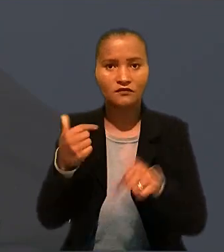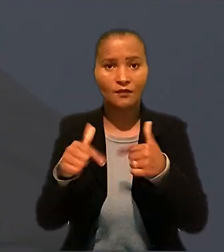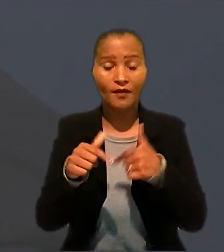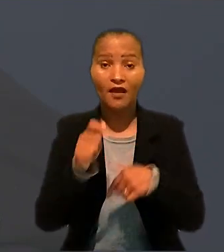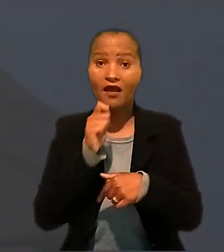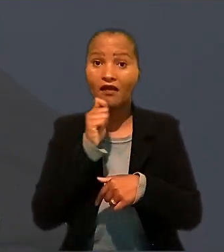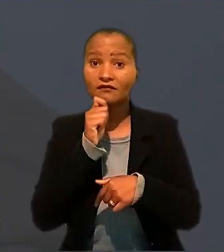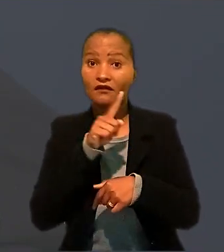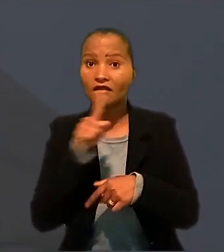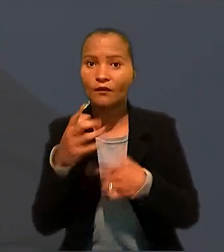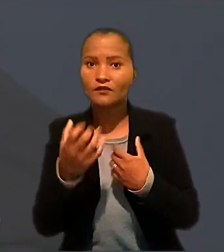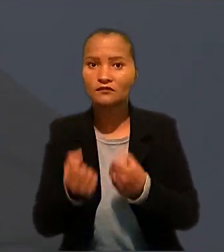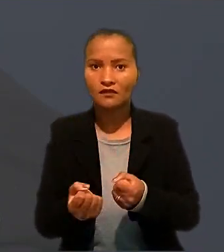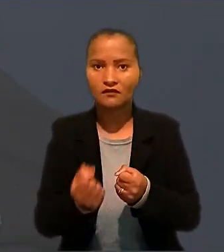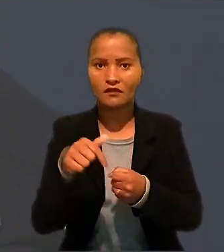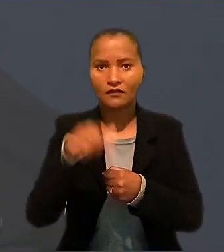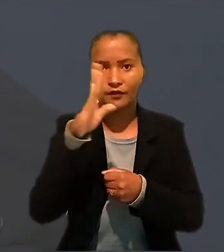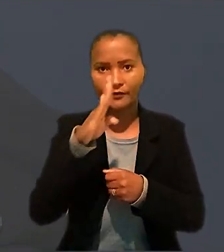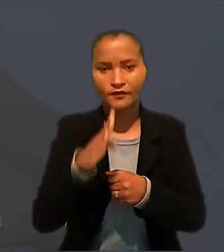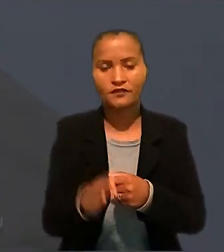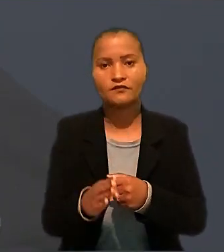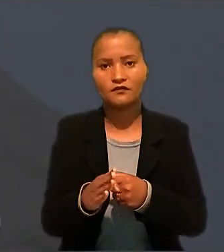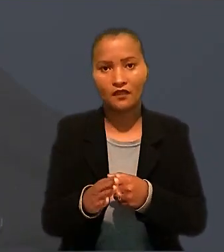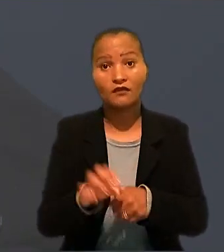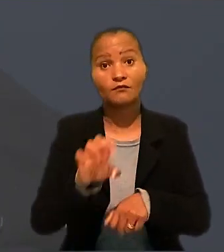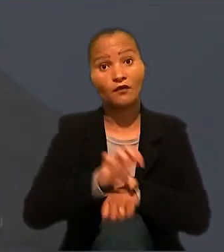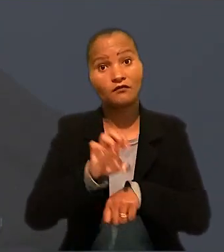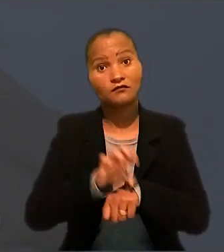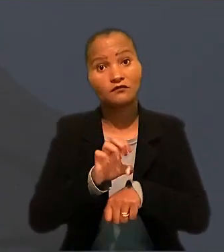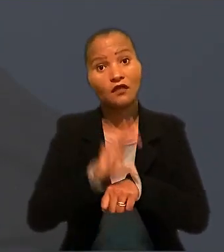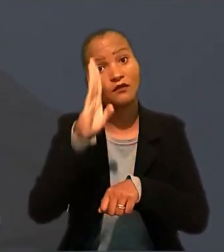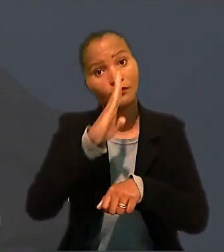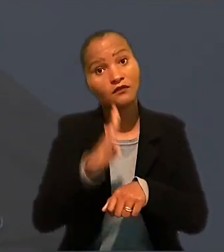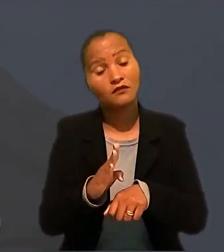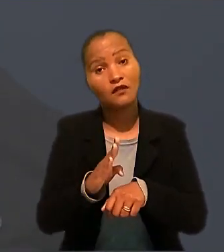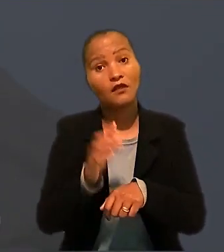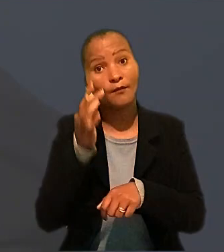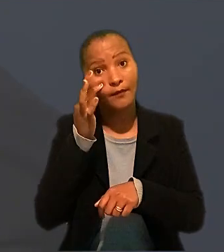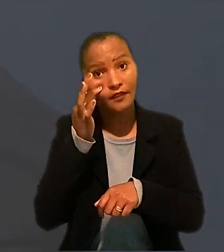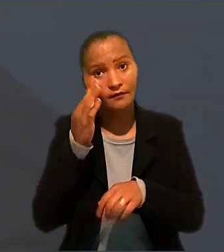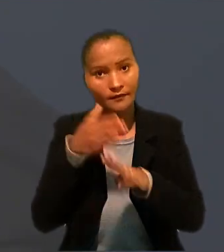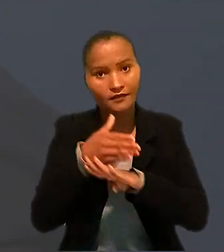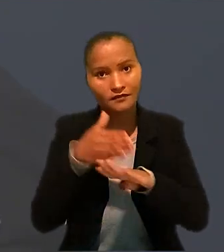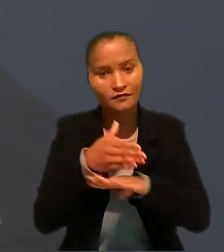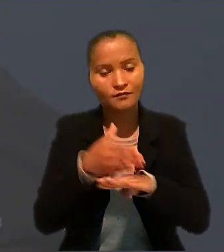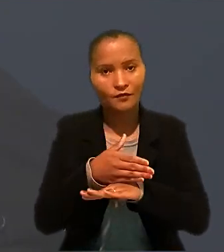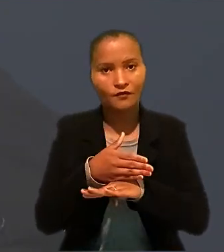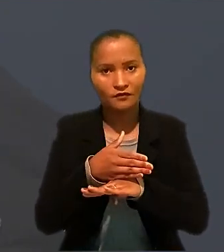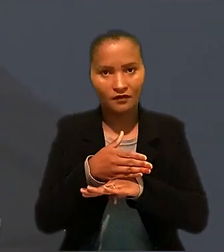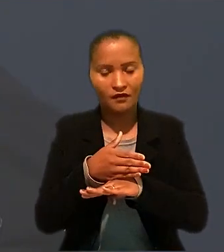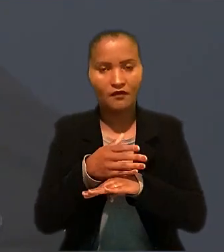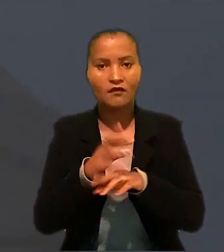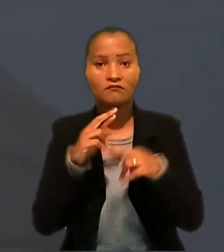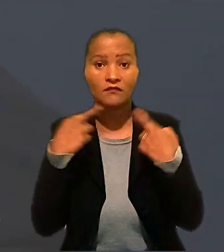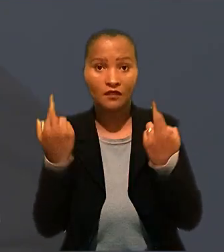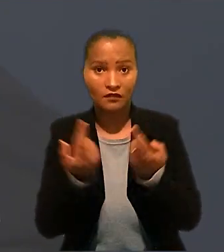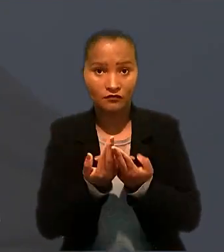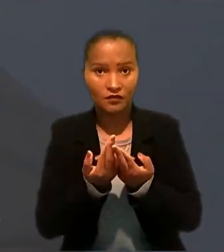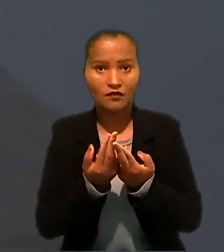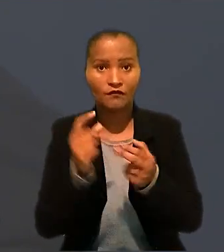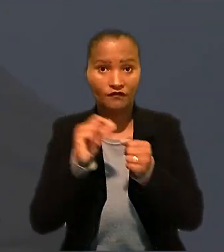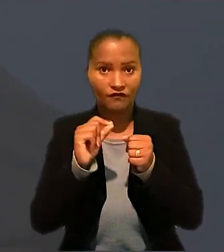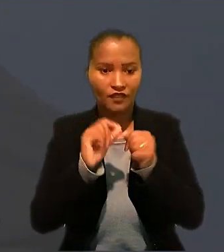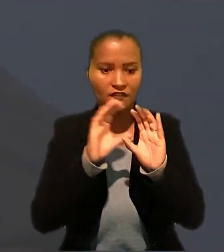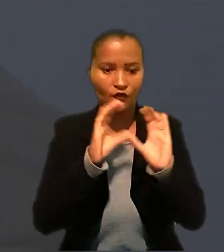não ratificada pelo Estado brasileiro. Embora o Estado brasileiro estivesse presente na 100ª reunião da OIT e atuasse